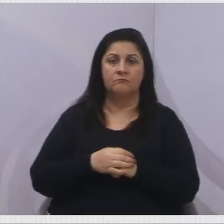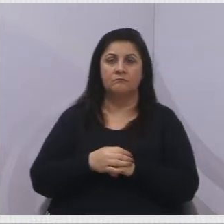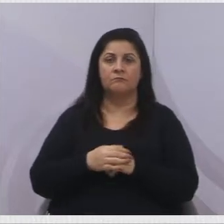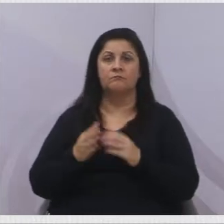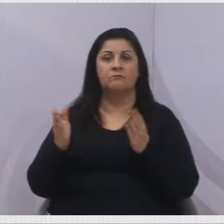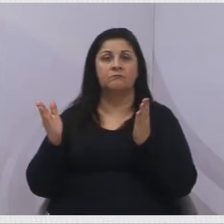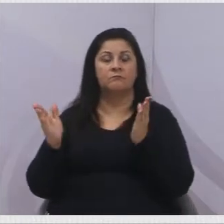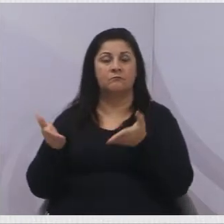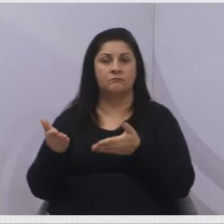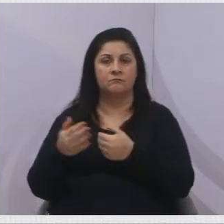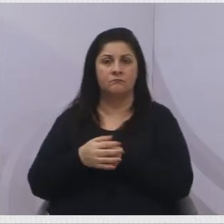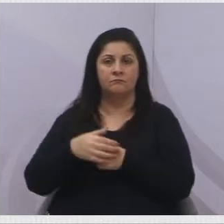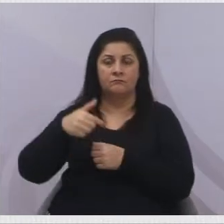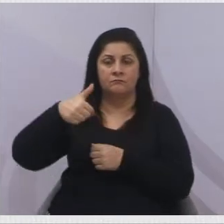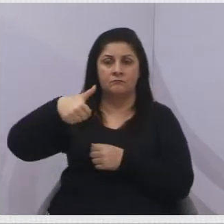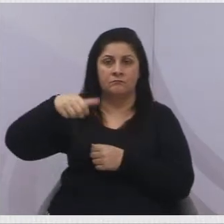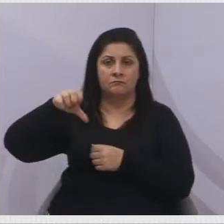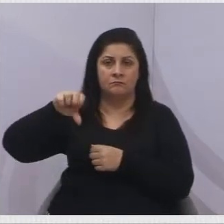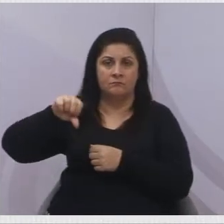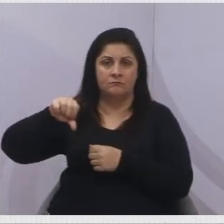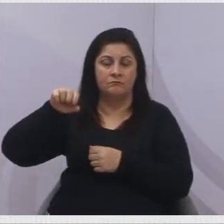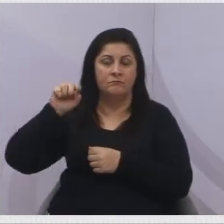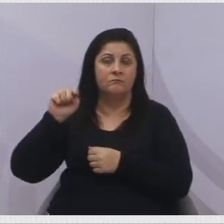51.366 para